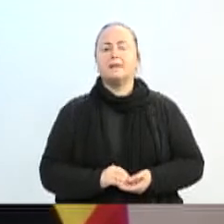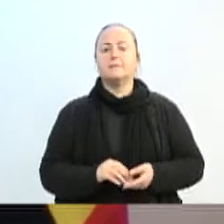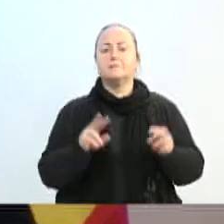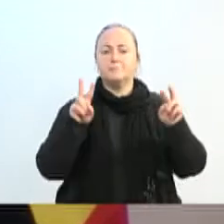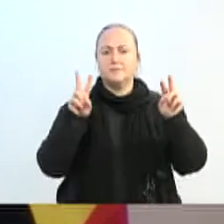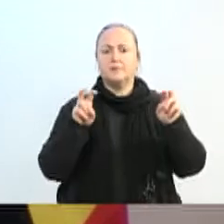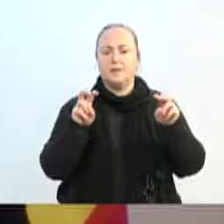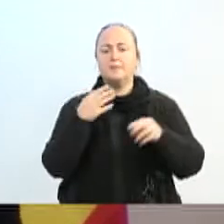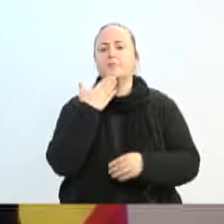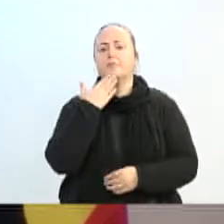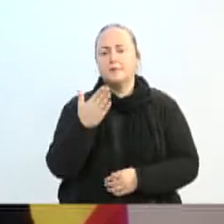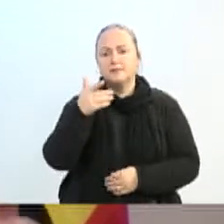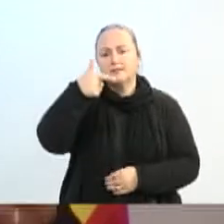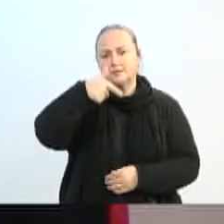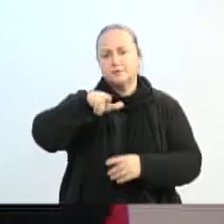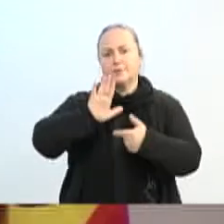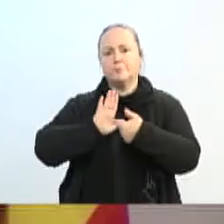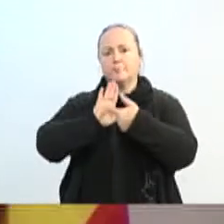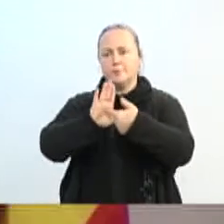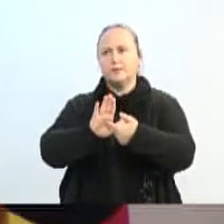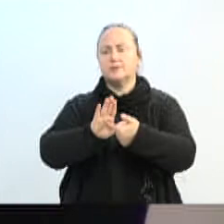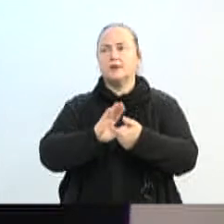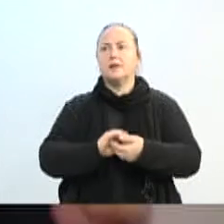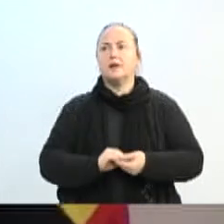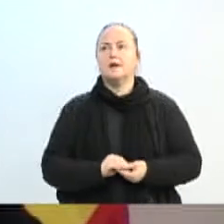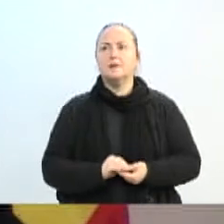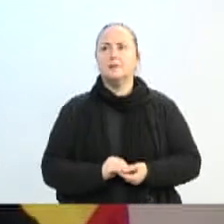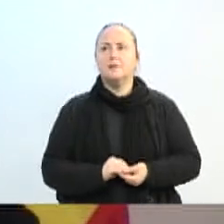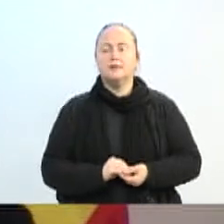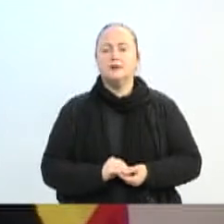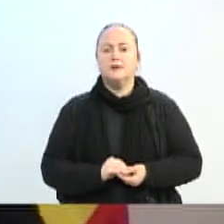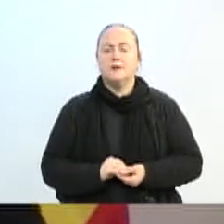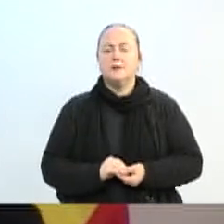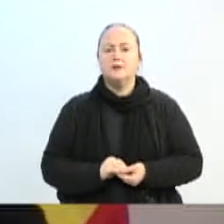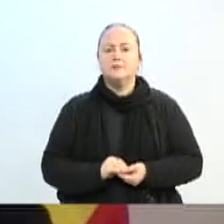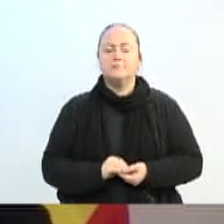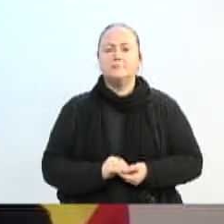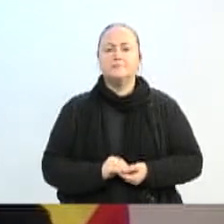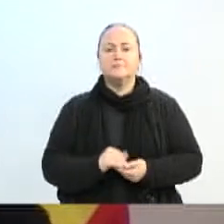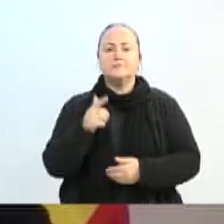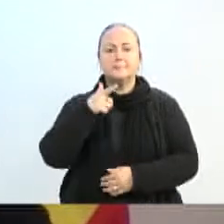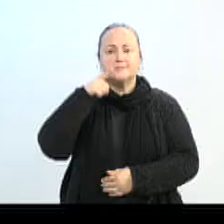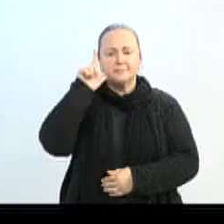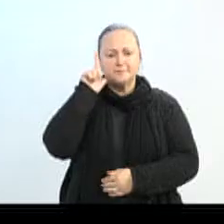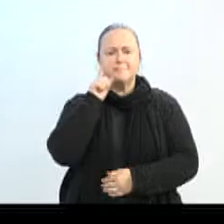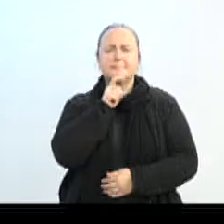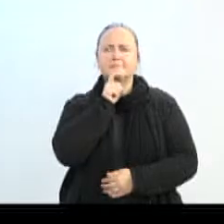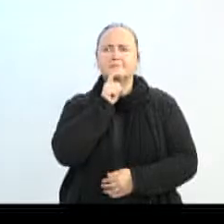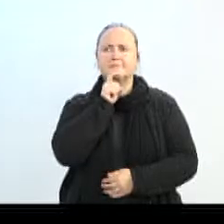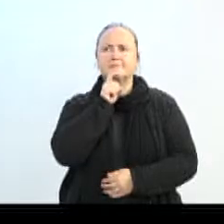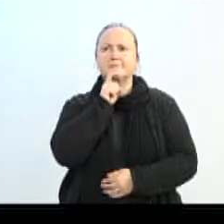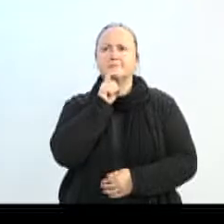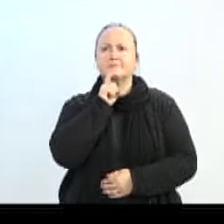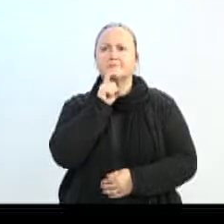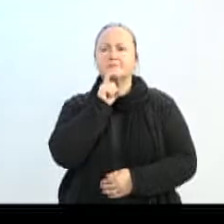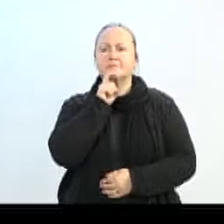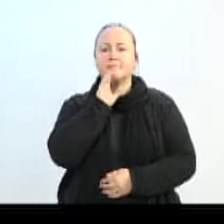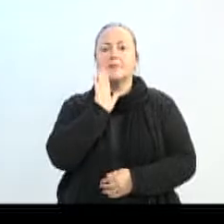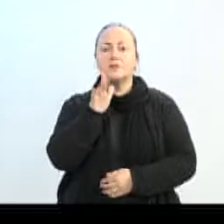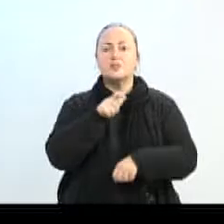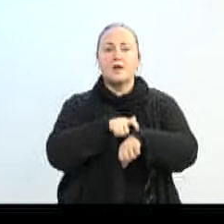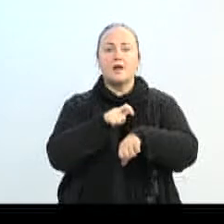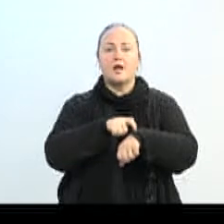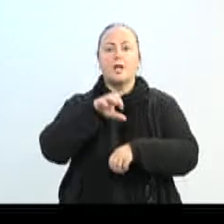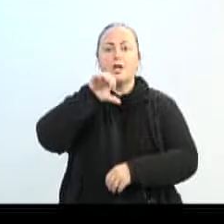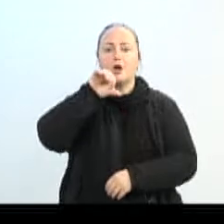assunto e agora pedindo ajuda do Ali apenas para mostrar para vocês ontem naquela noite fria e já era quase 21